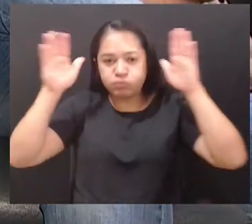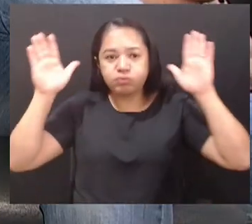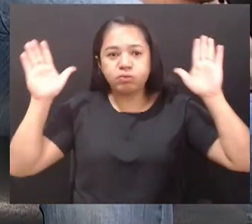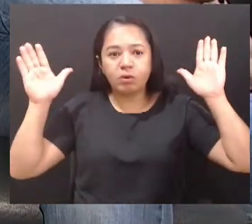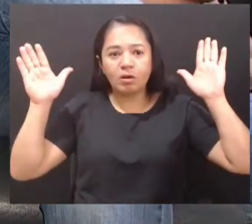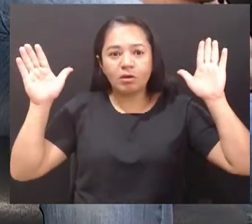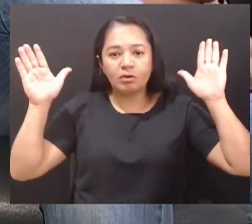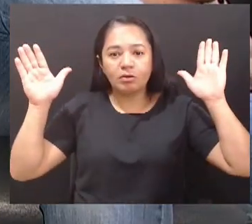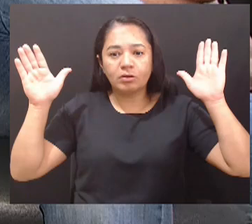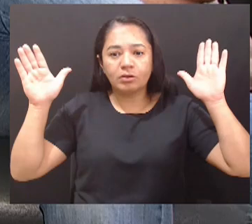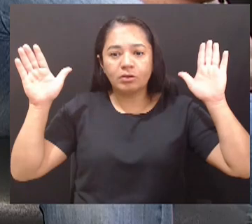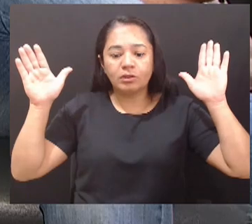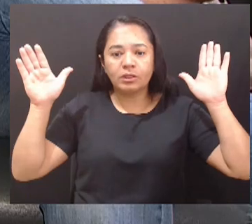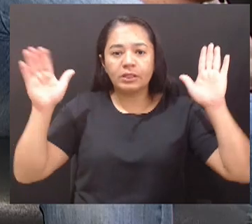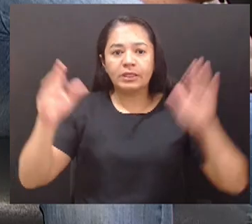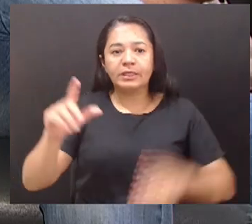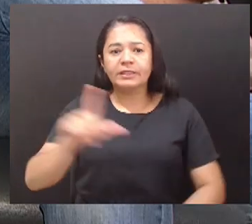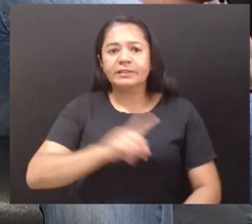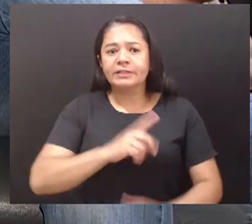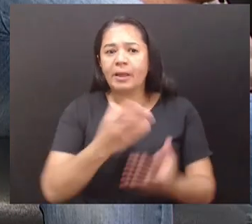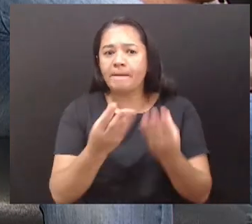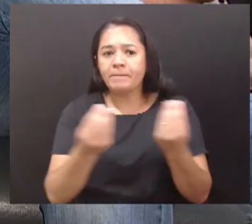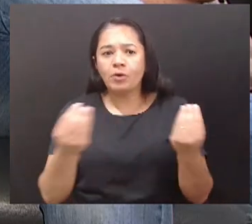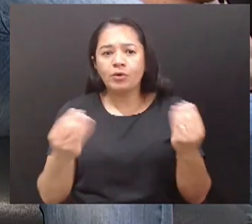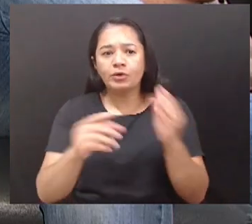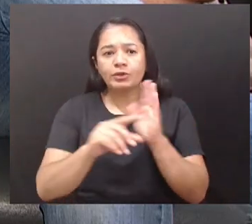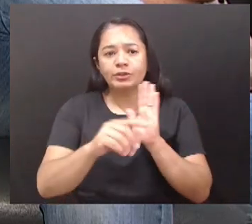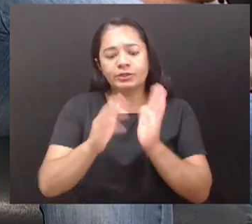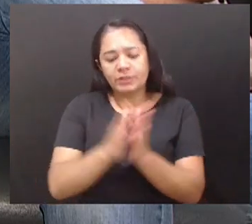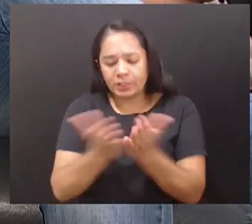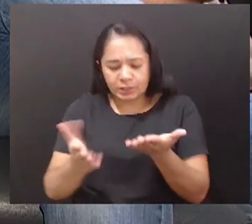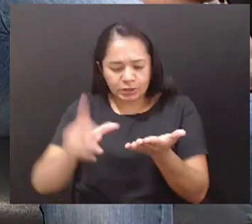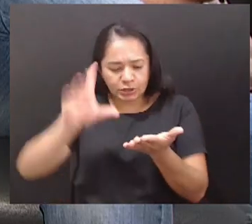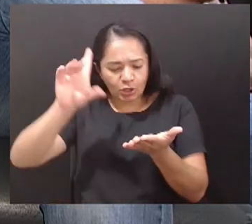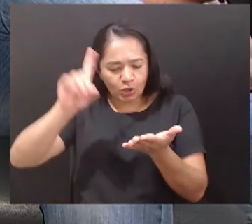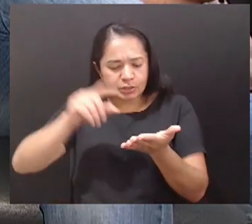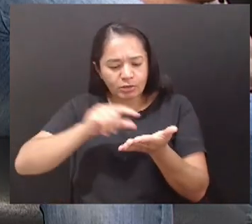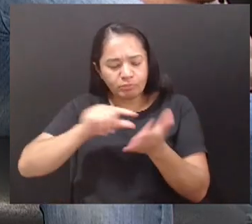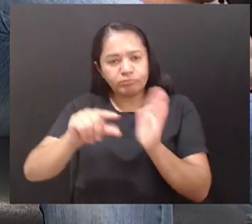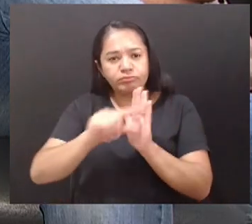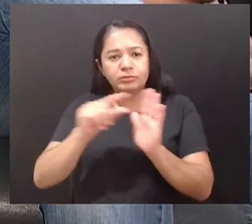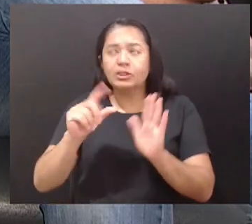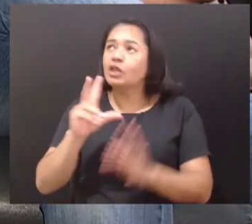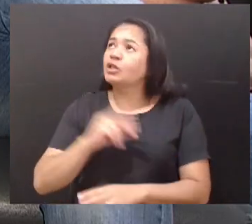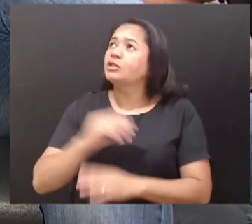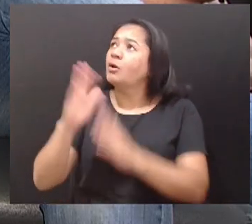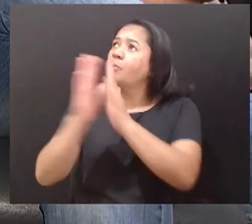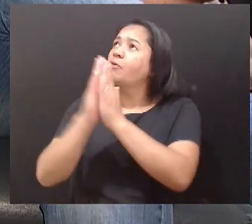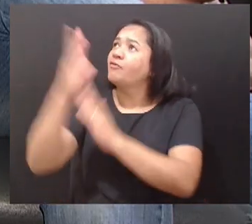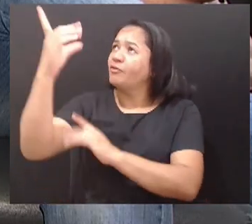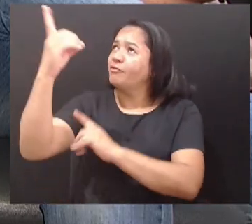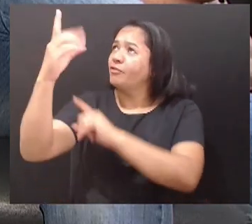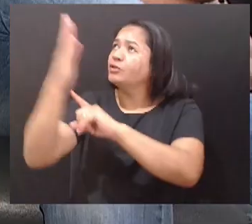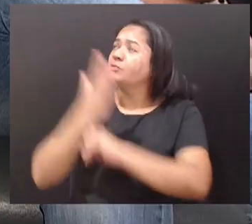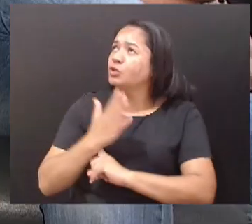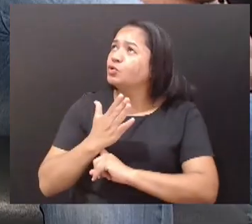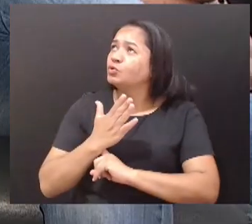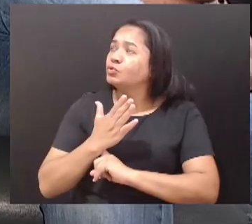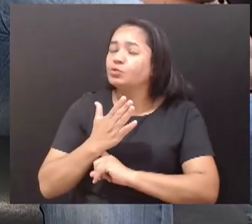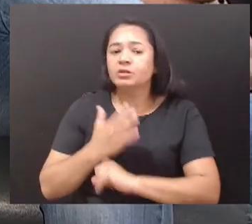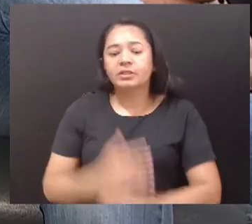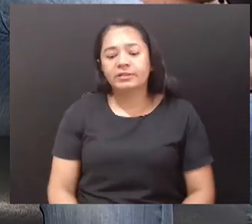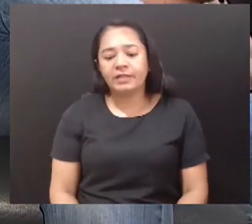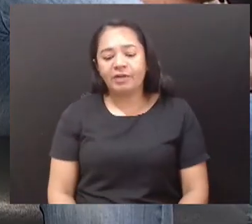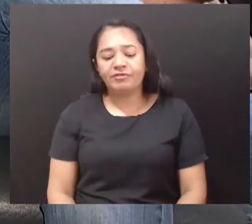passagens bíblicas dentro desse livro e fala muito de você falar com Deus, assim, falar, pô, Deus, me dá um direcionamento, né? É onde que quando eu fui